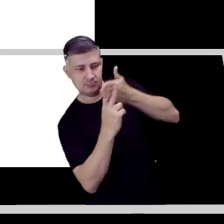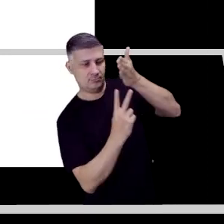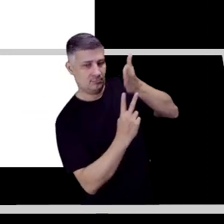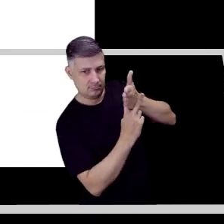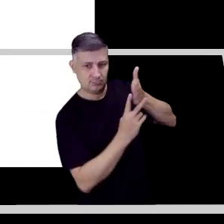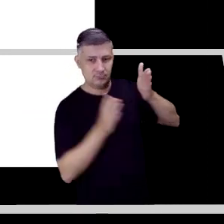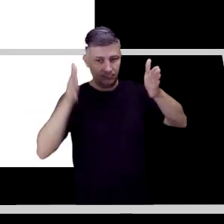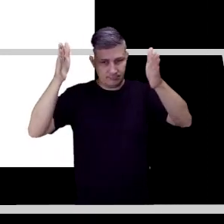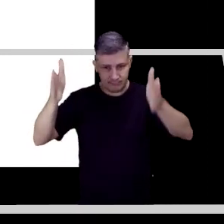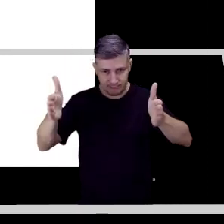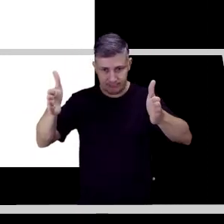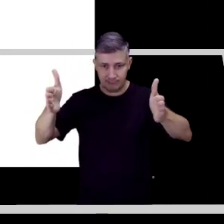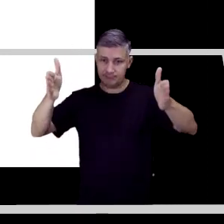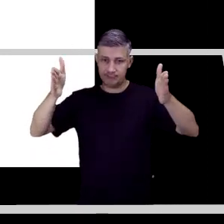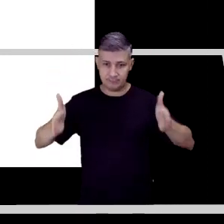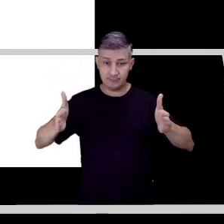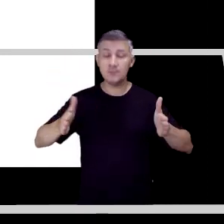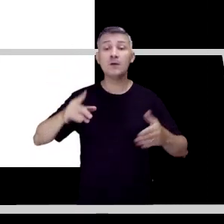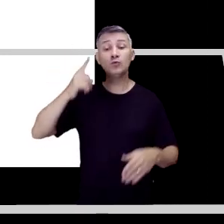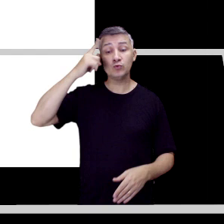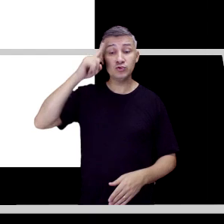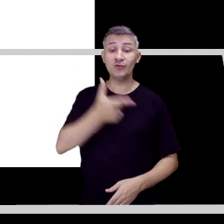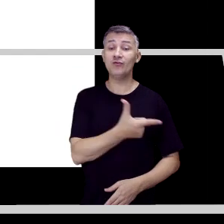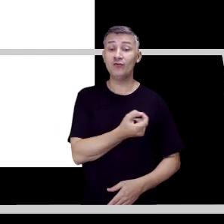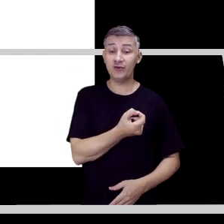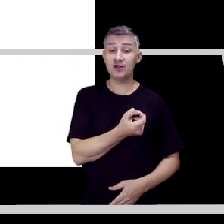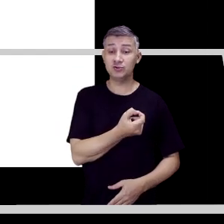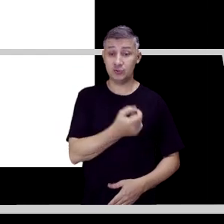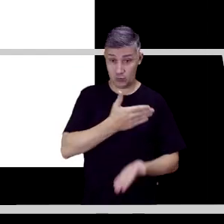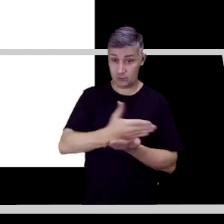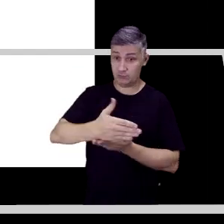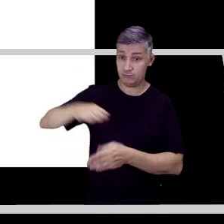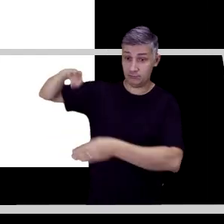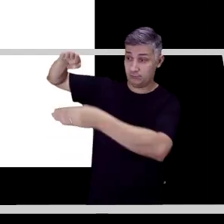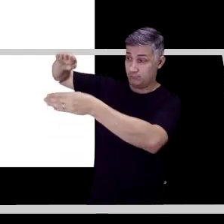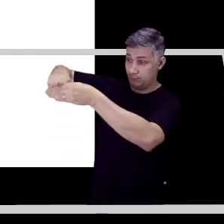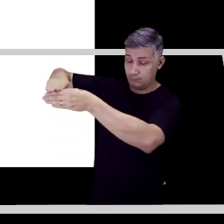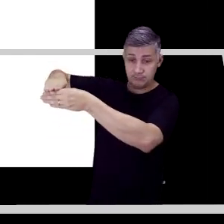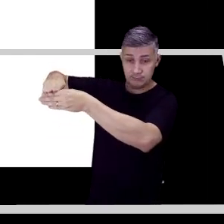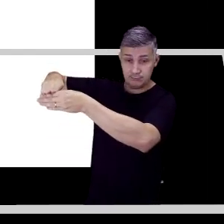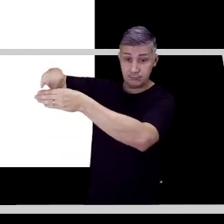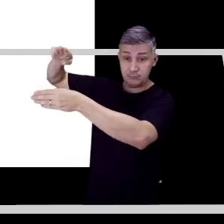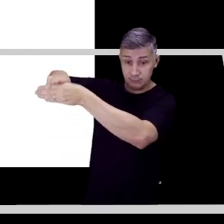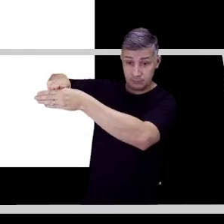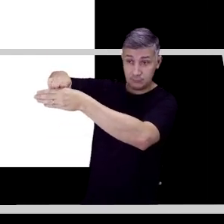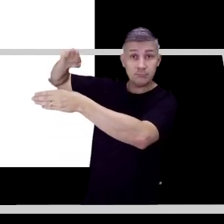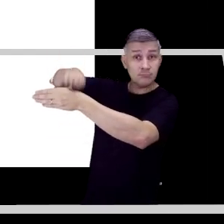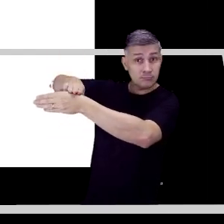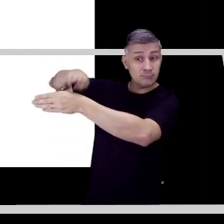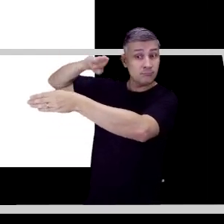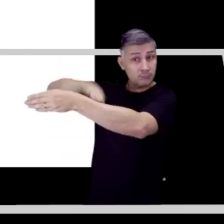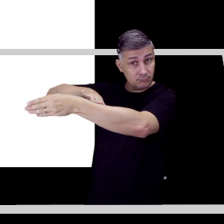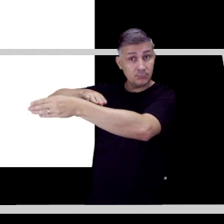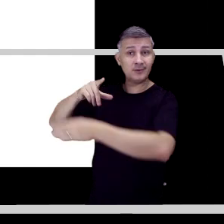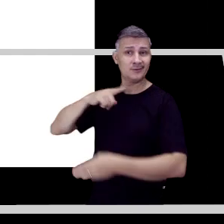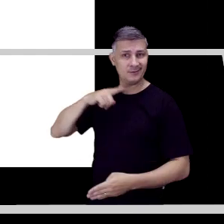também pré-fabricados. Aí, já no 20º dia, já começa a colocação dos painéis